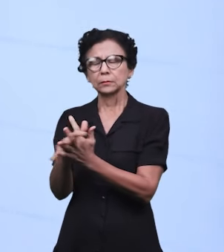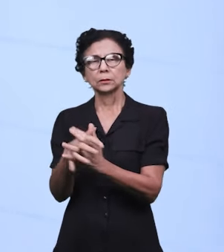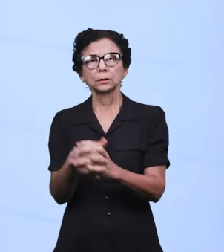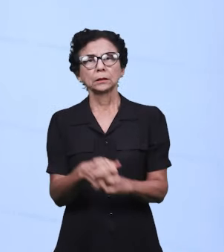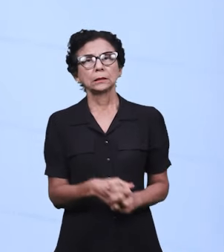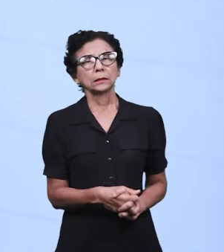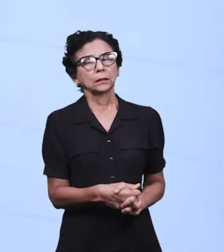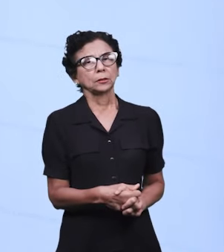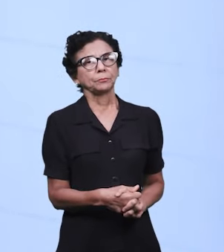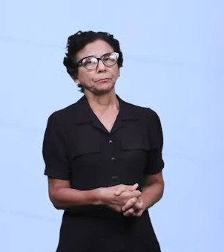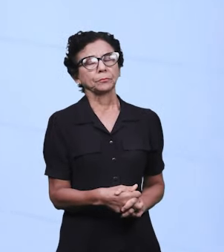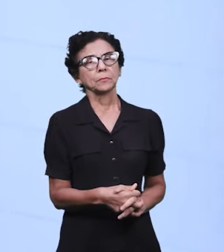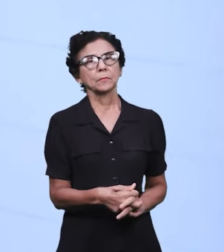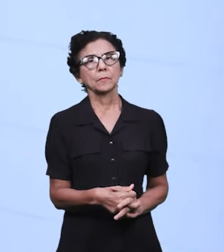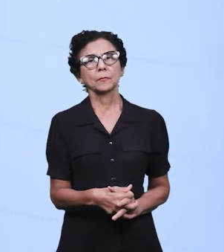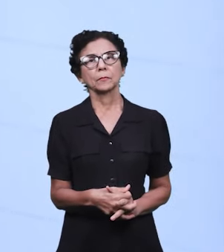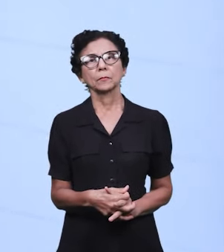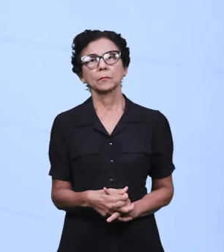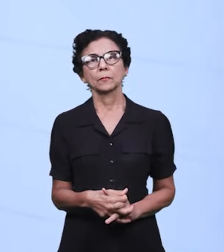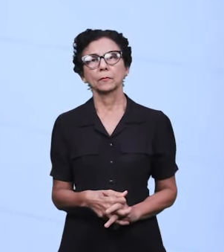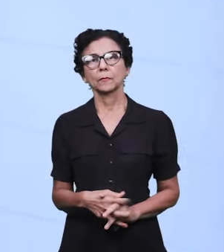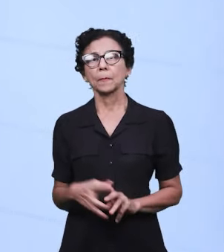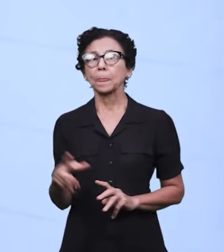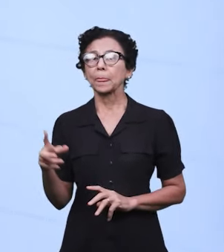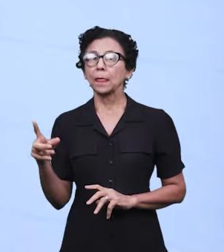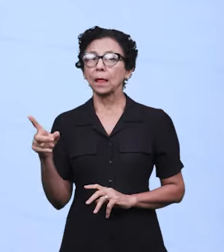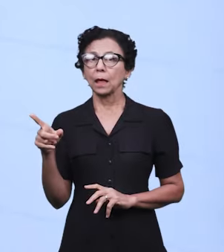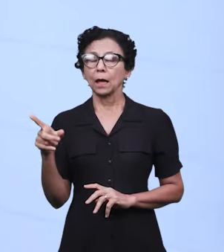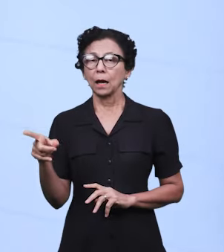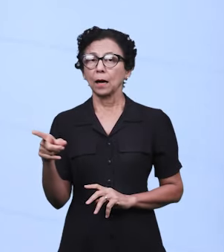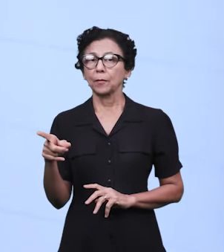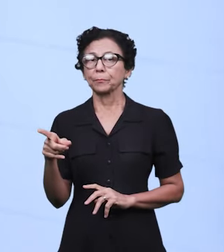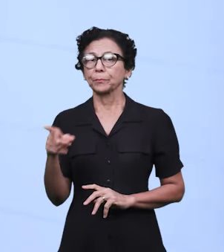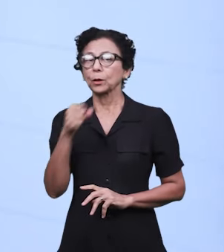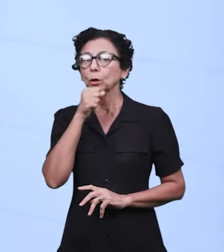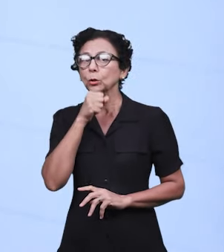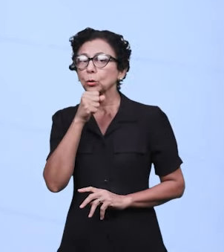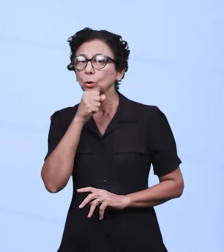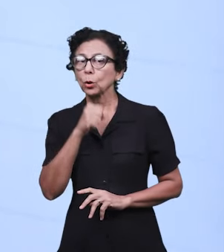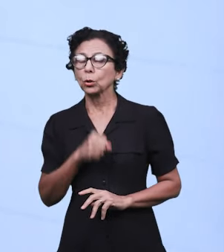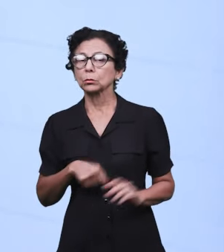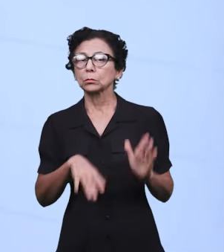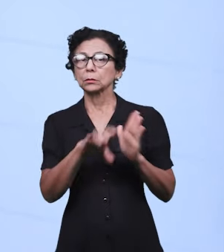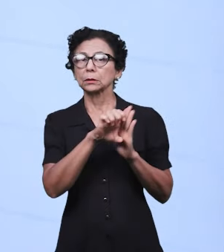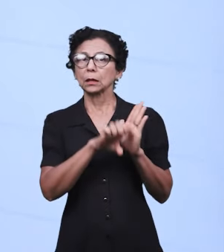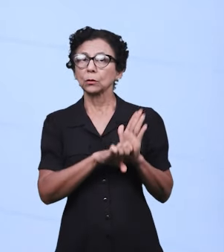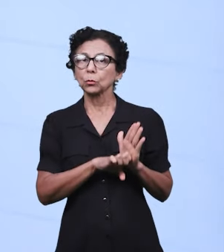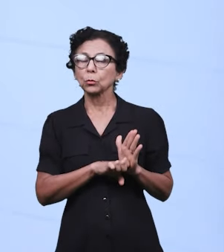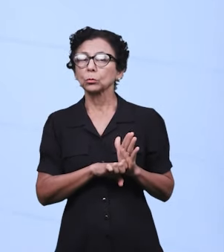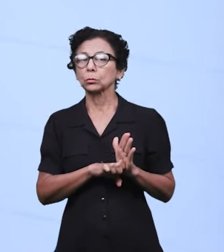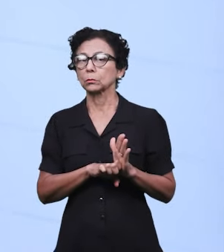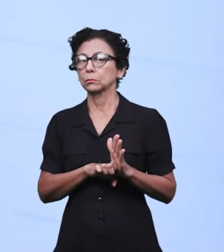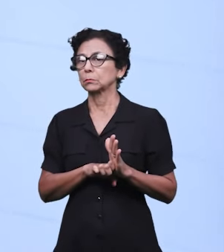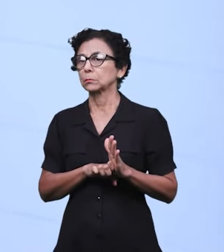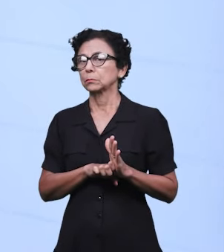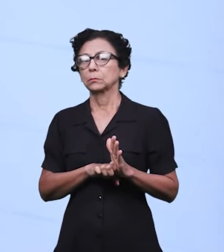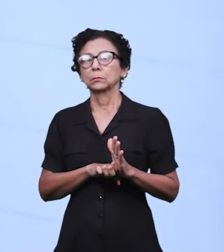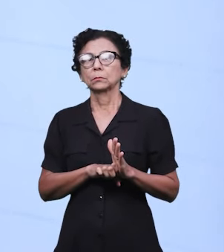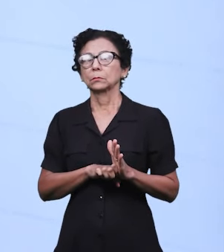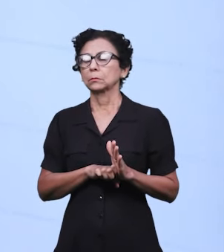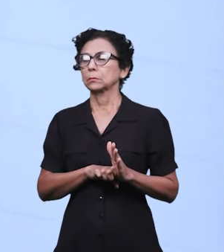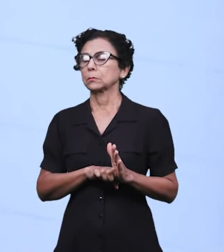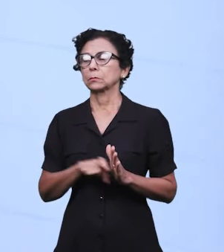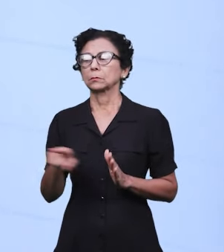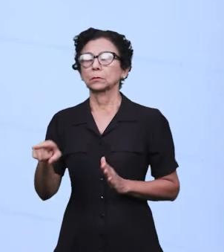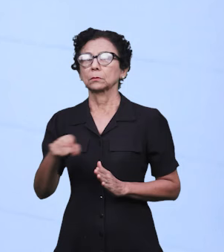poder exercer os direitos que o Estatuto da Pessoa Idosa lhe garante, isso é um tipo de violência. Claro, mesmo que não seja uma violência